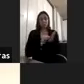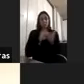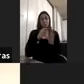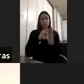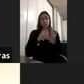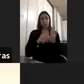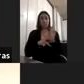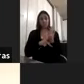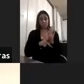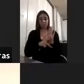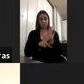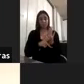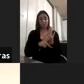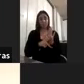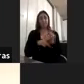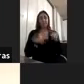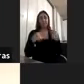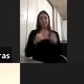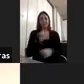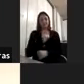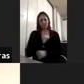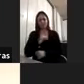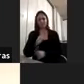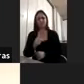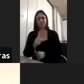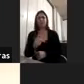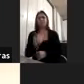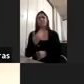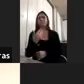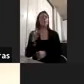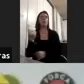outra renda, ou às vezes um problema cadastral, como